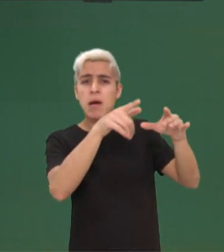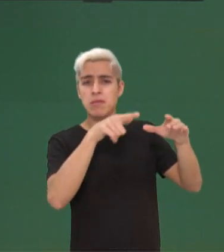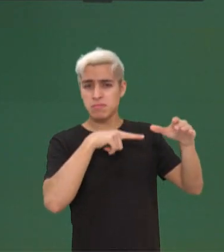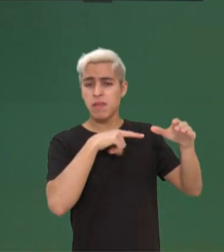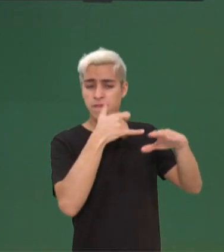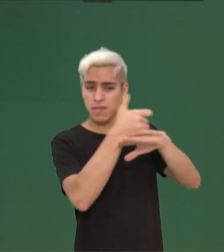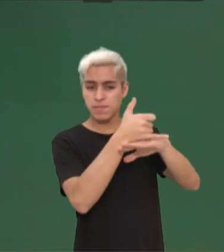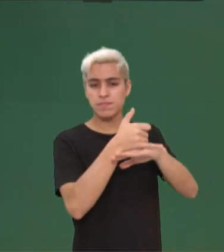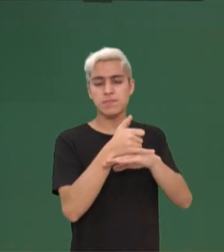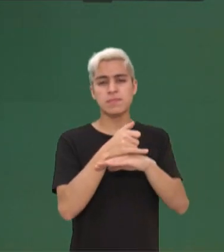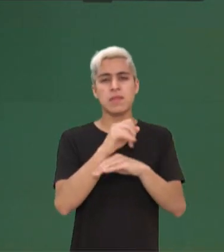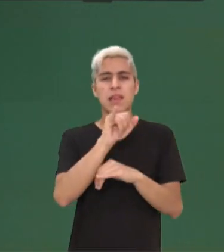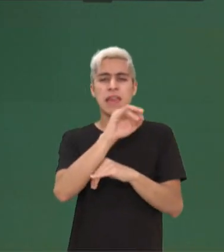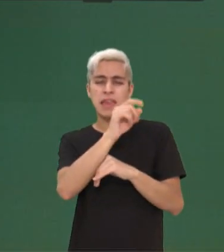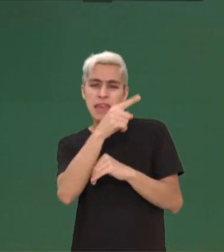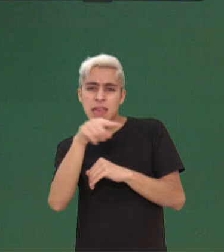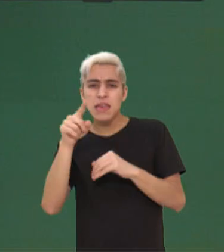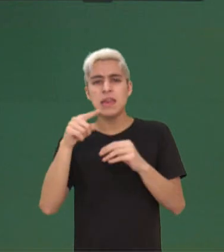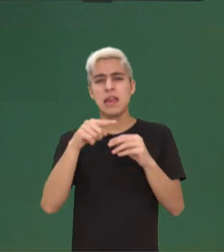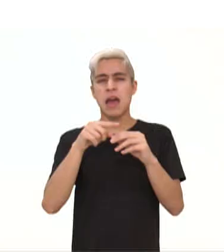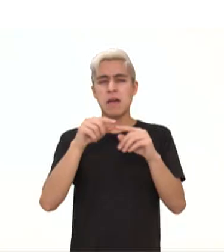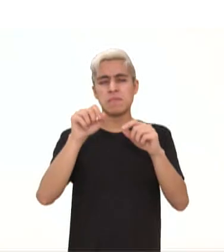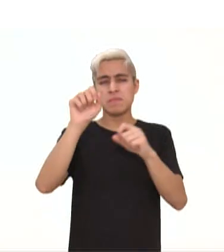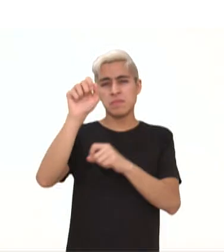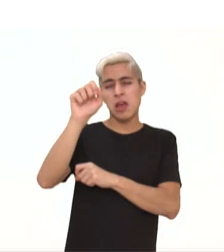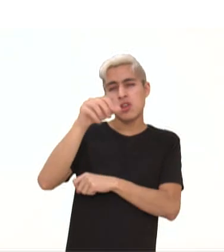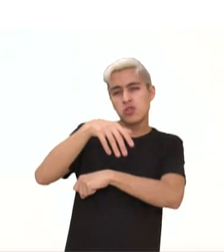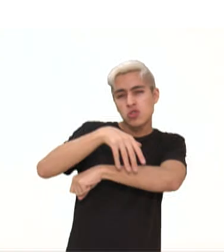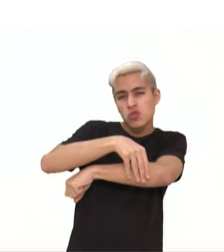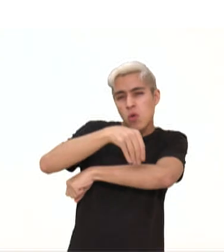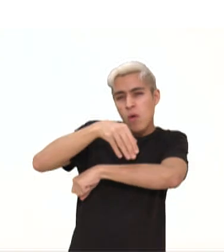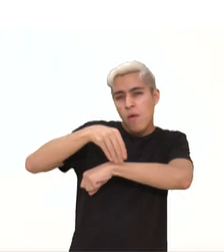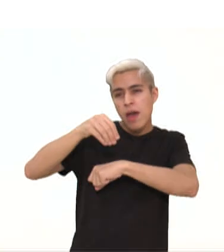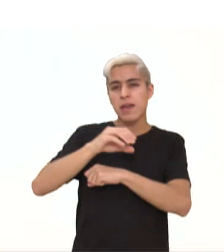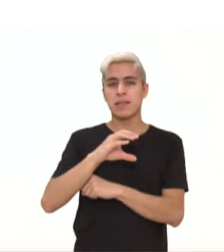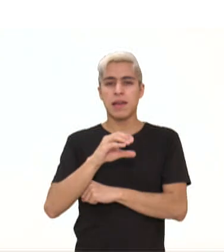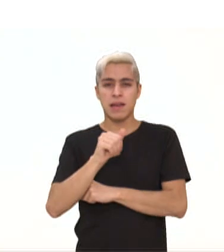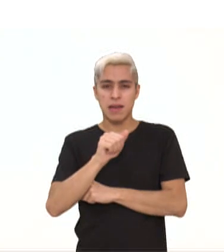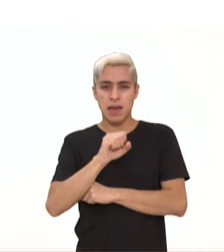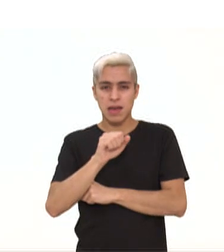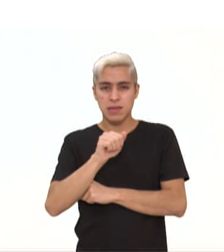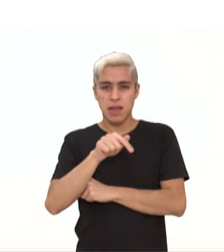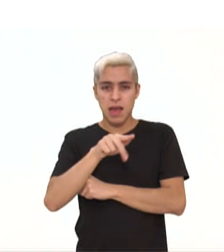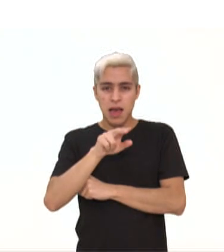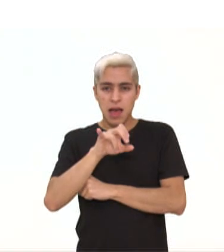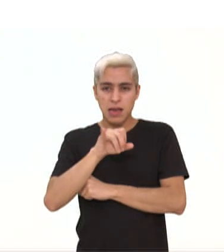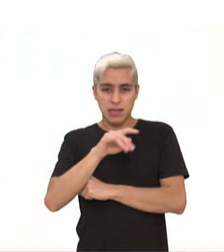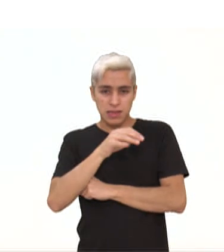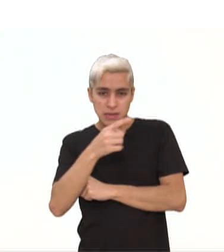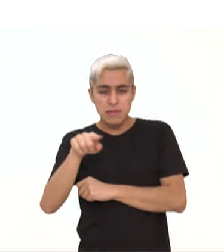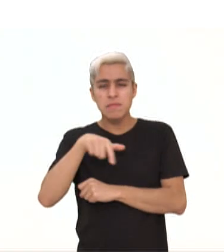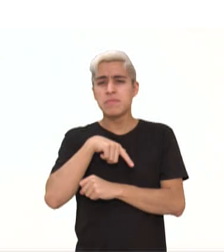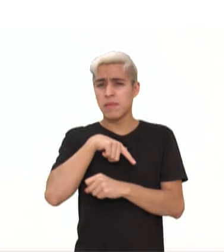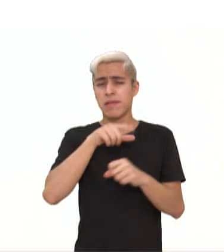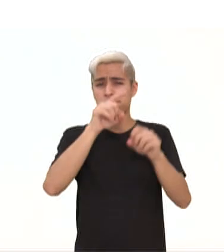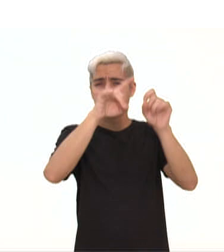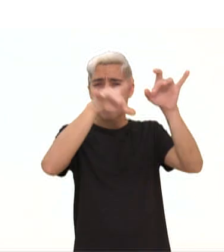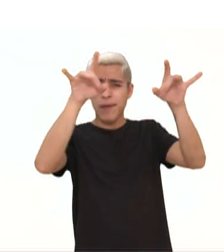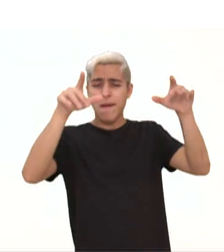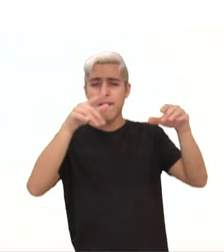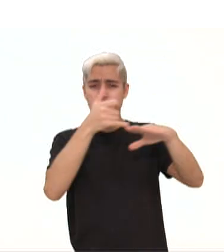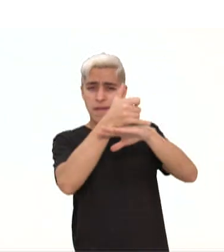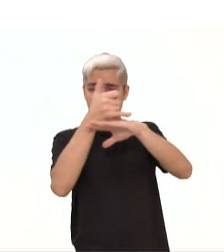quantidade, Irã, Cazaquistão, Ucrânia, Suécia, que também tem reservas. Então, vejam, é